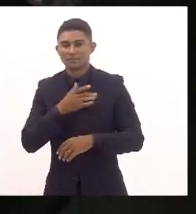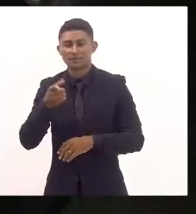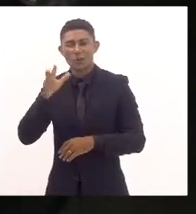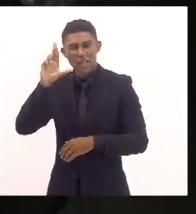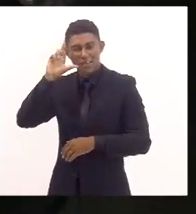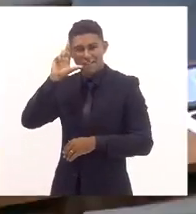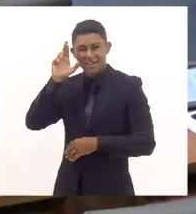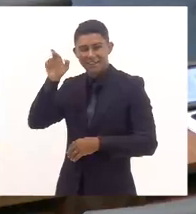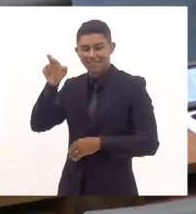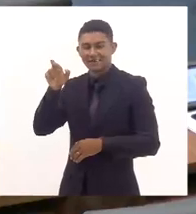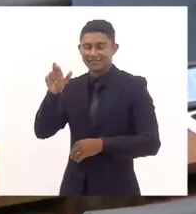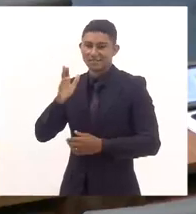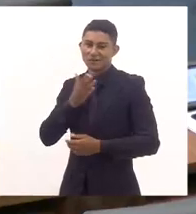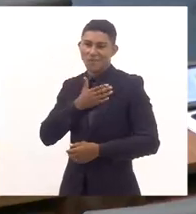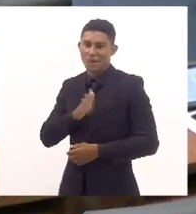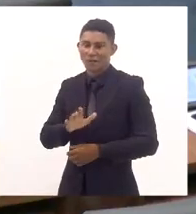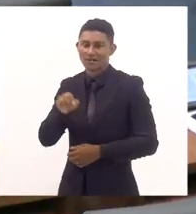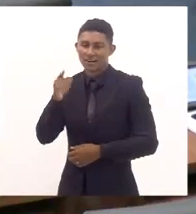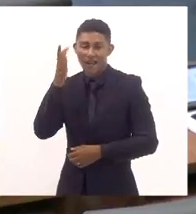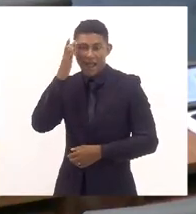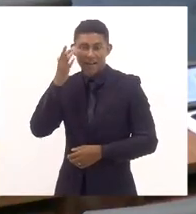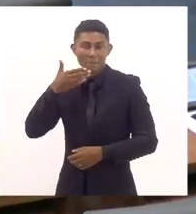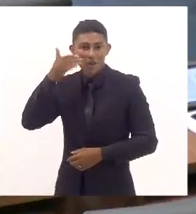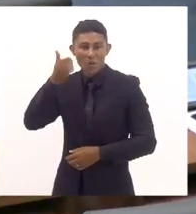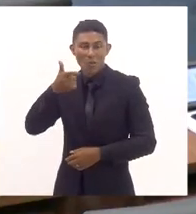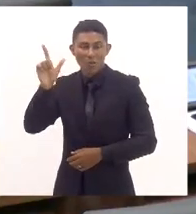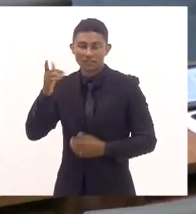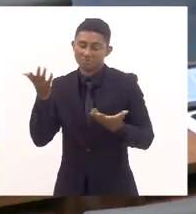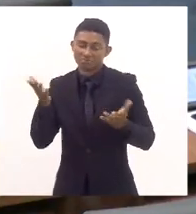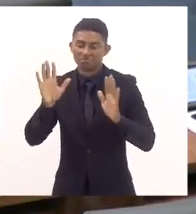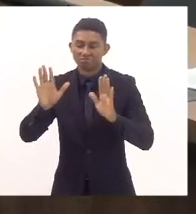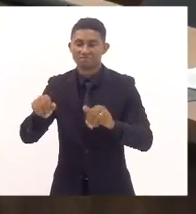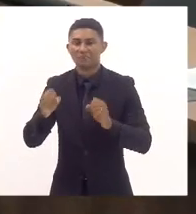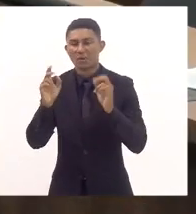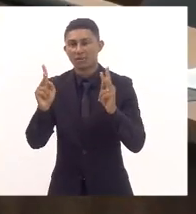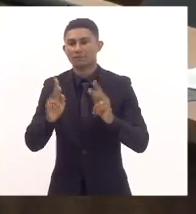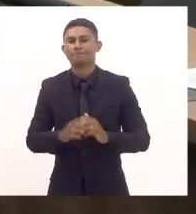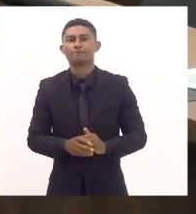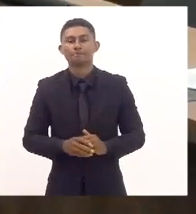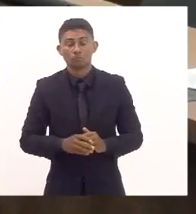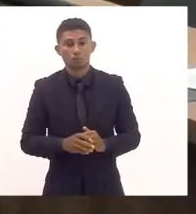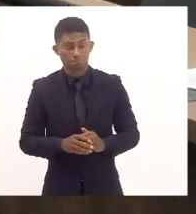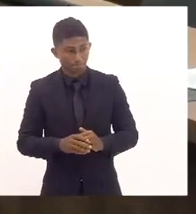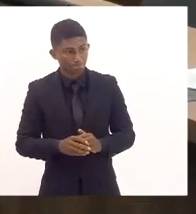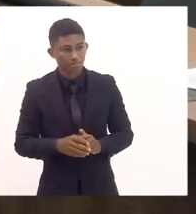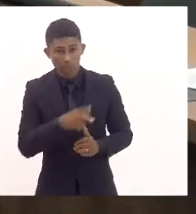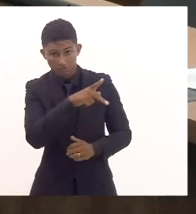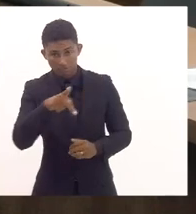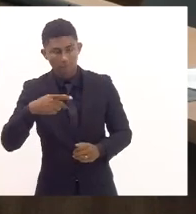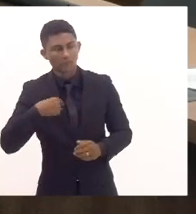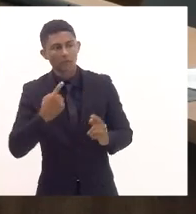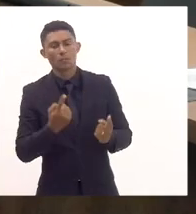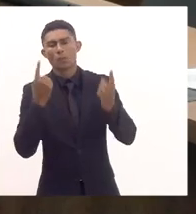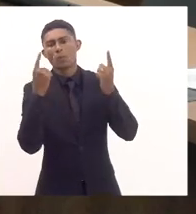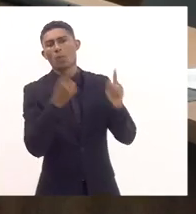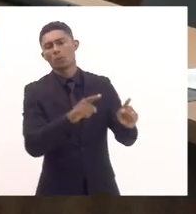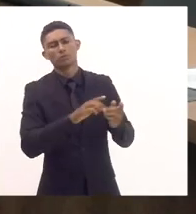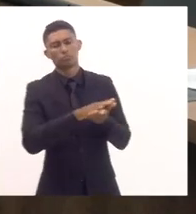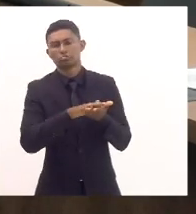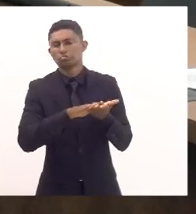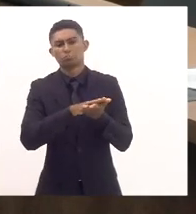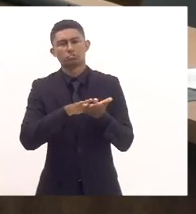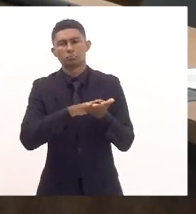veja que deu mais amigos senhora presidente em nada contra o Dr